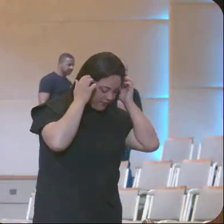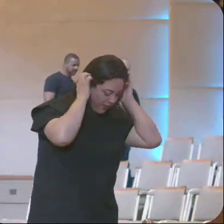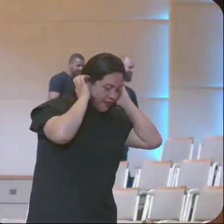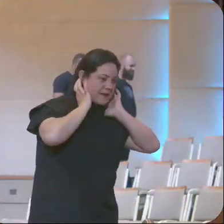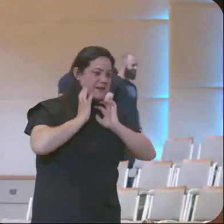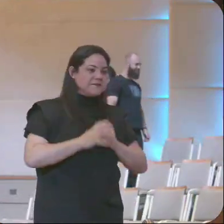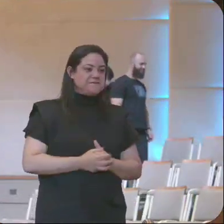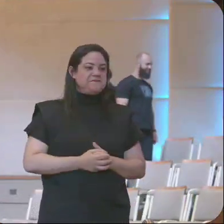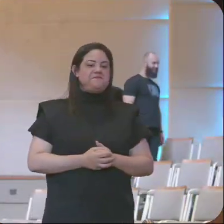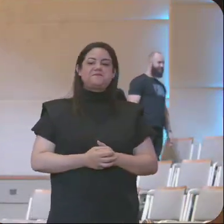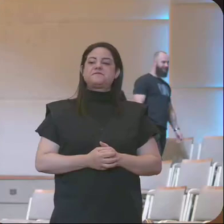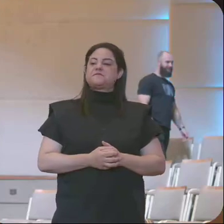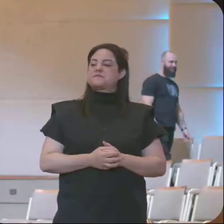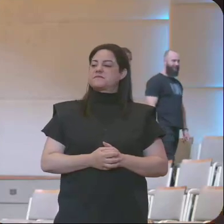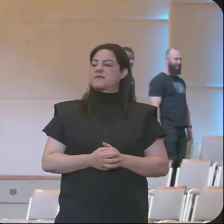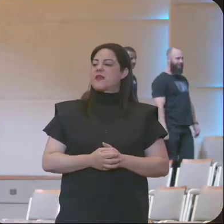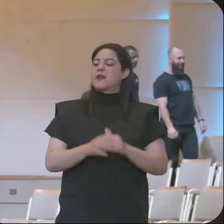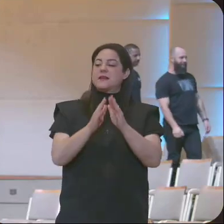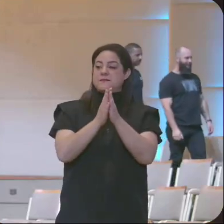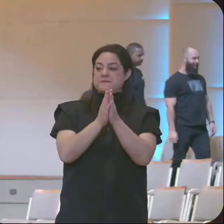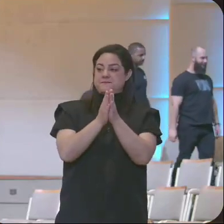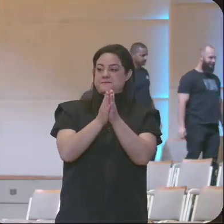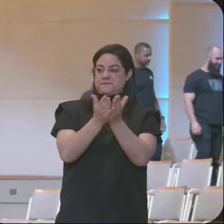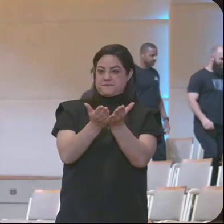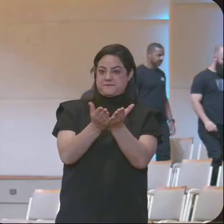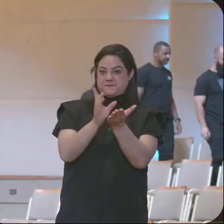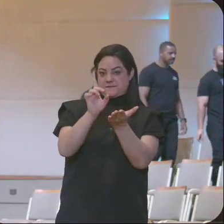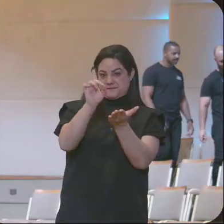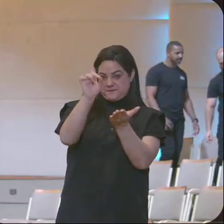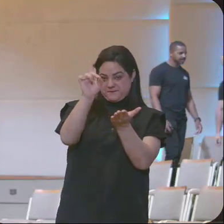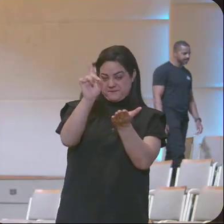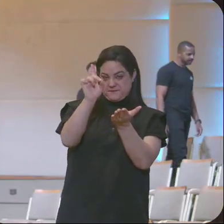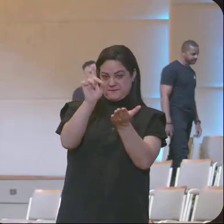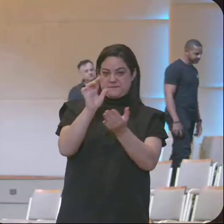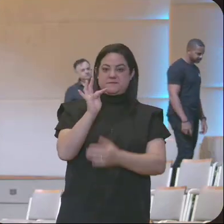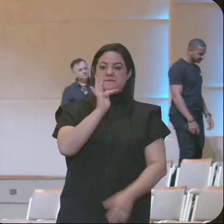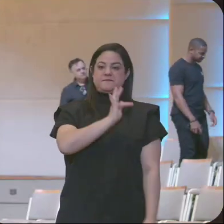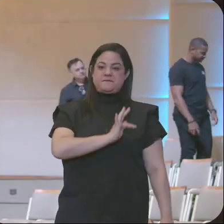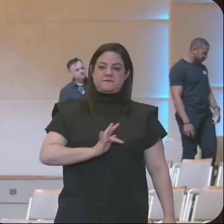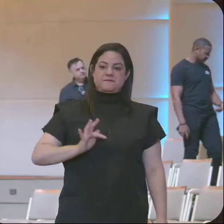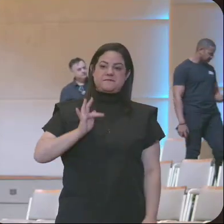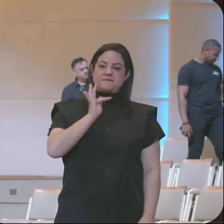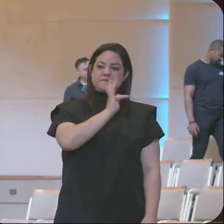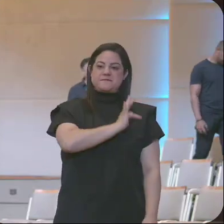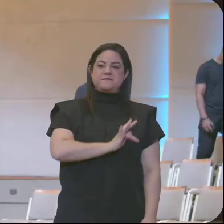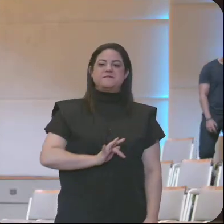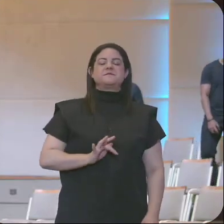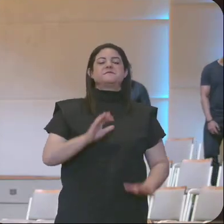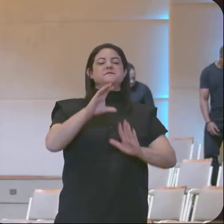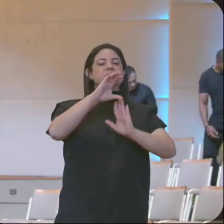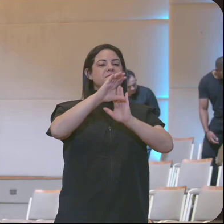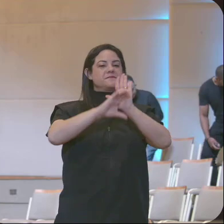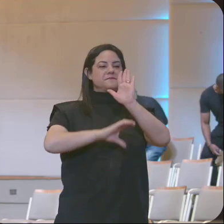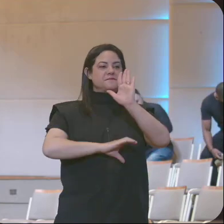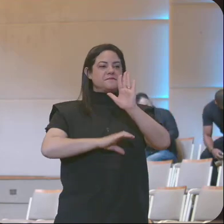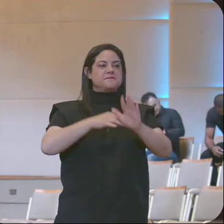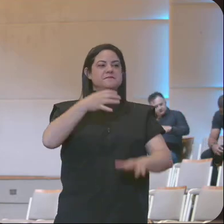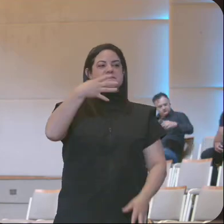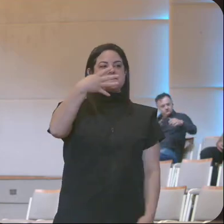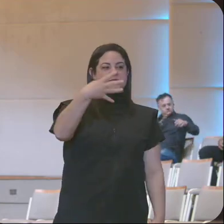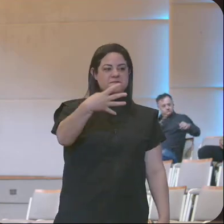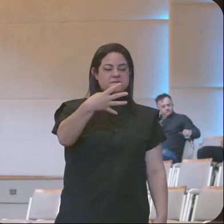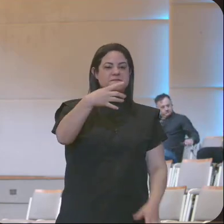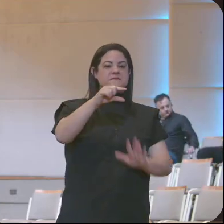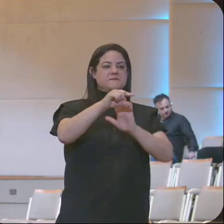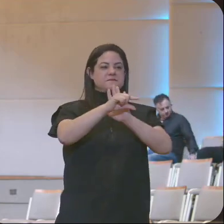Queria convidar você a abrir a sua Bíblia lá em Filipenses, no capítulo de número 4, no